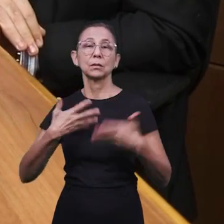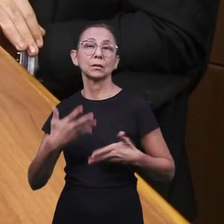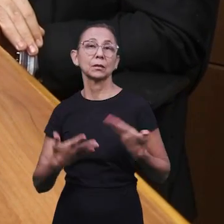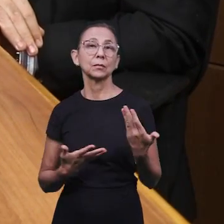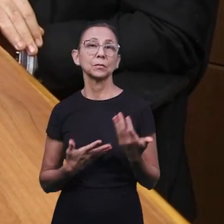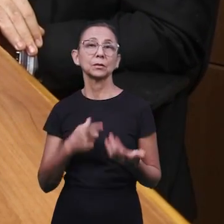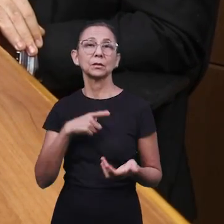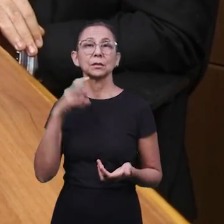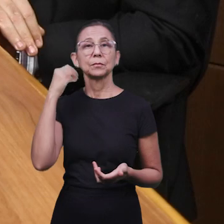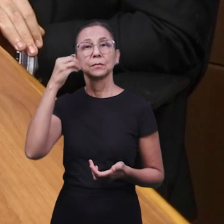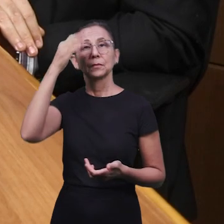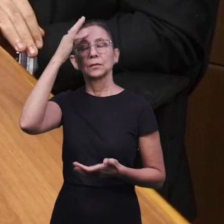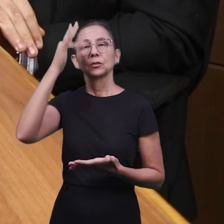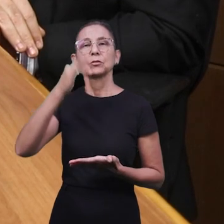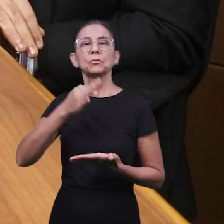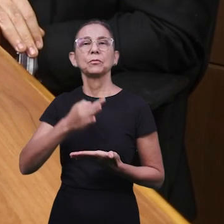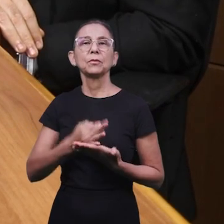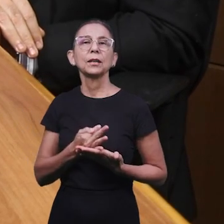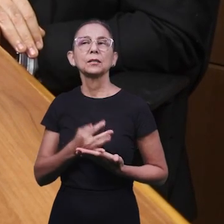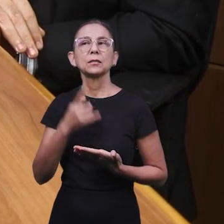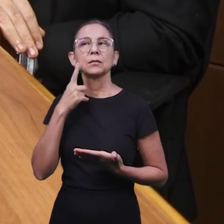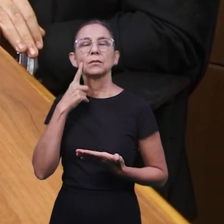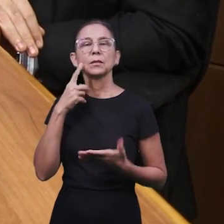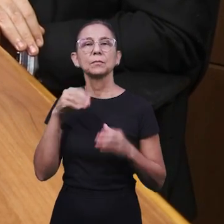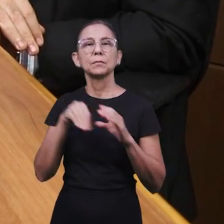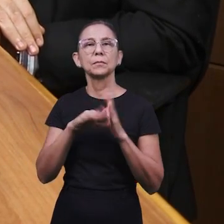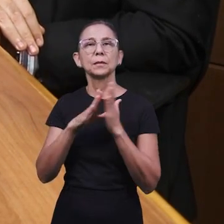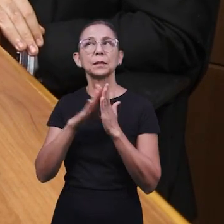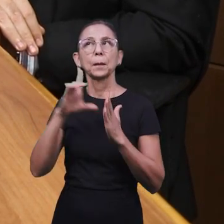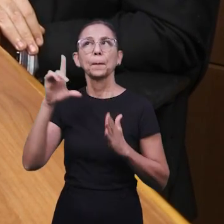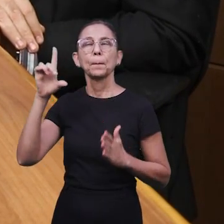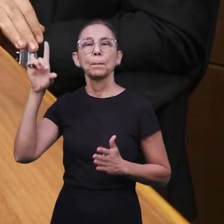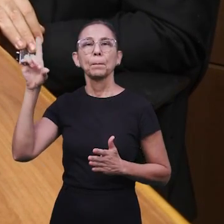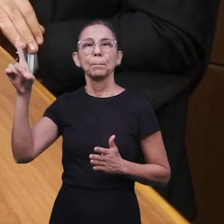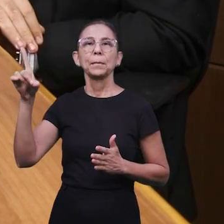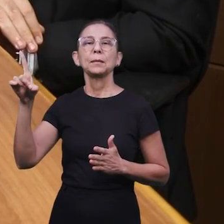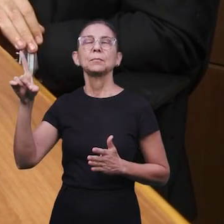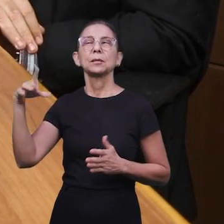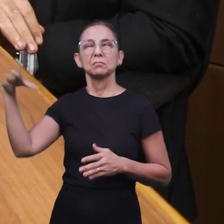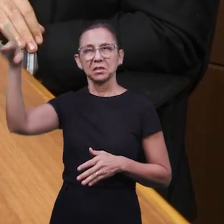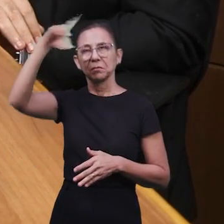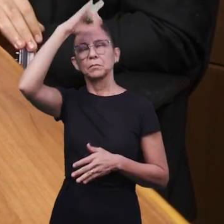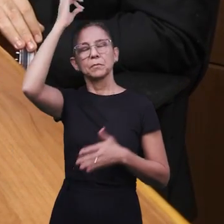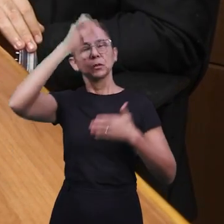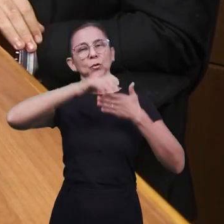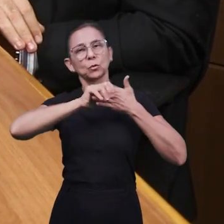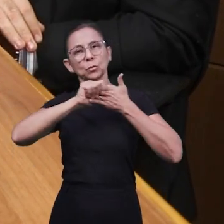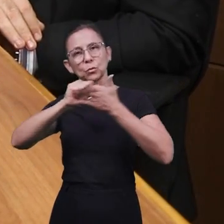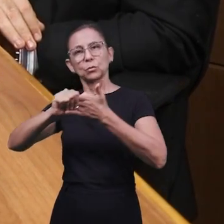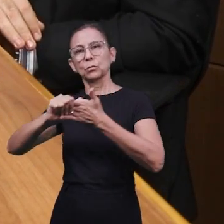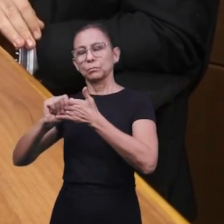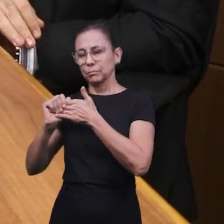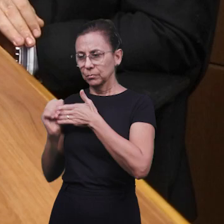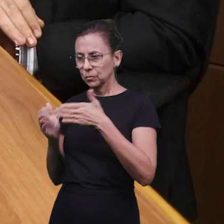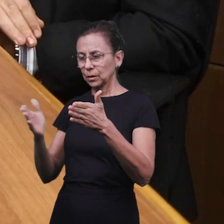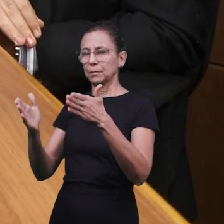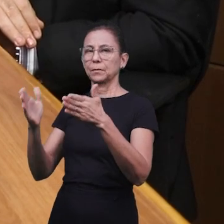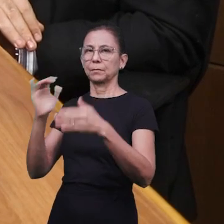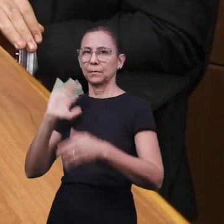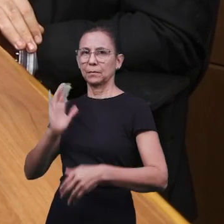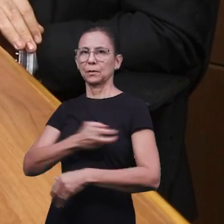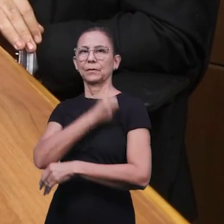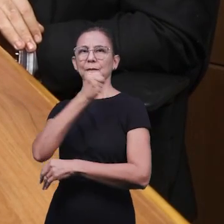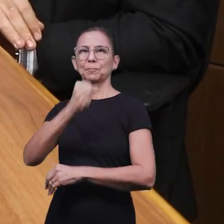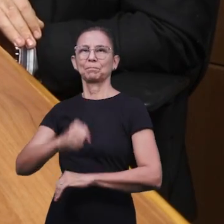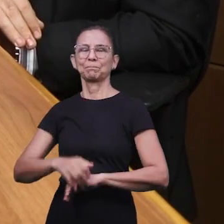essa experiência de fé e podemos ver que, biblicamente, estamos sendo conduzidos pelo Espírito Santo no caminho da